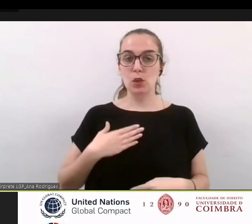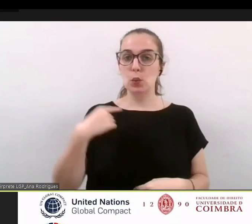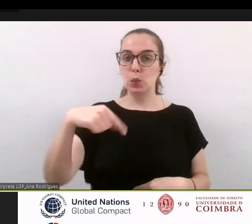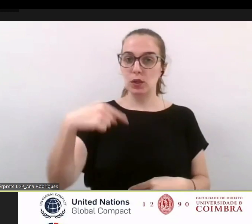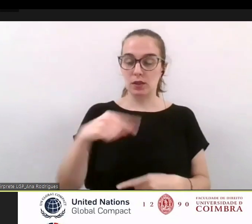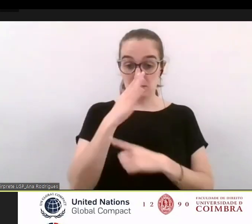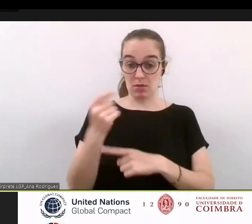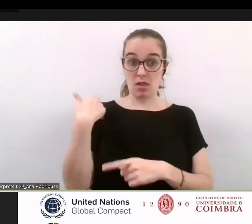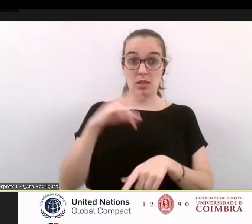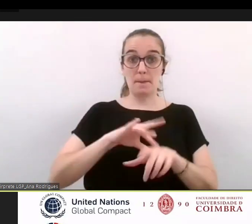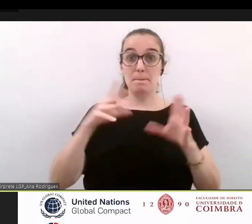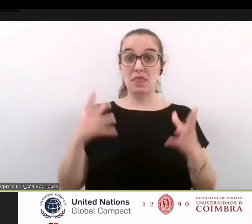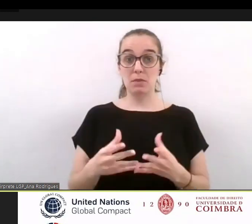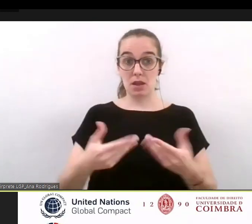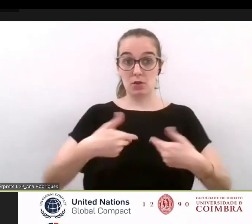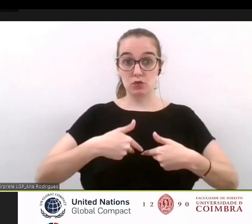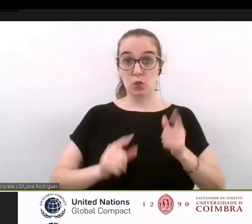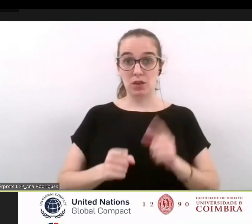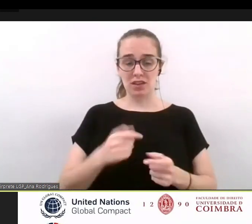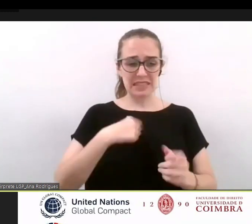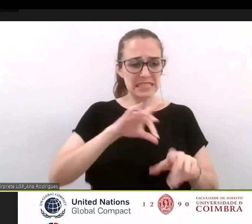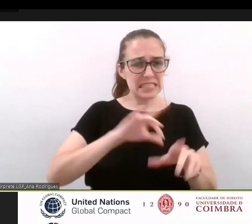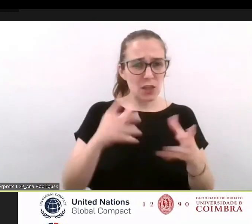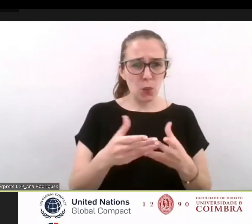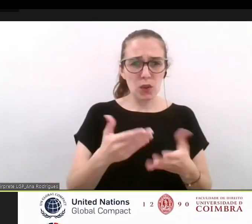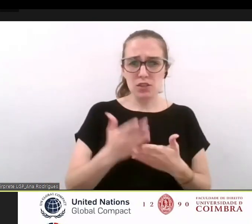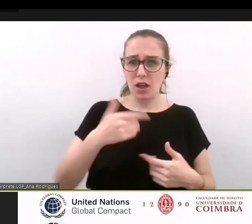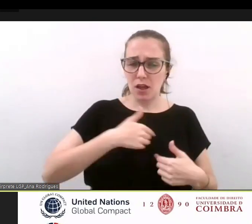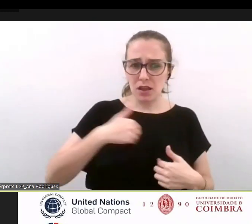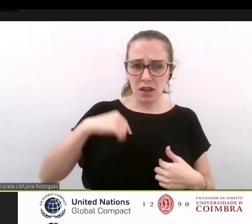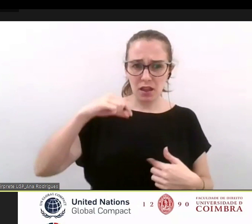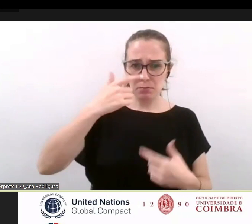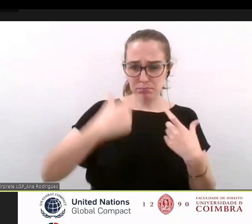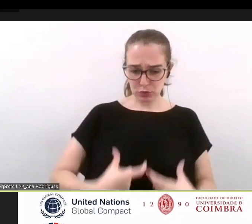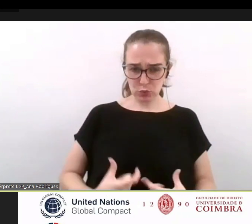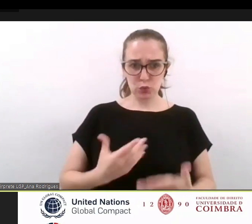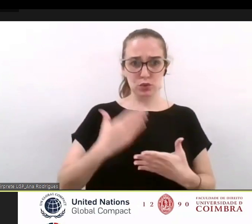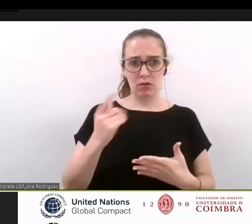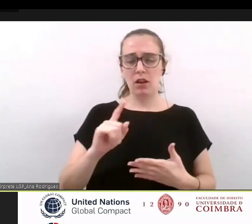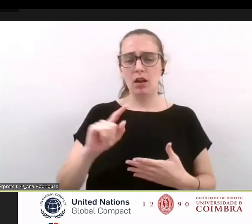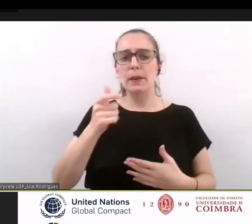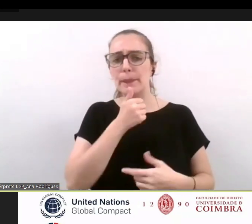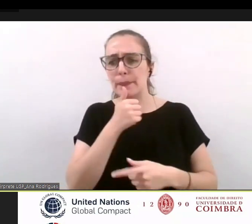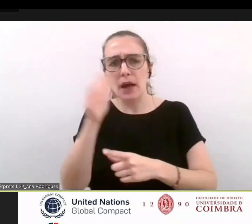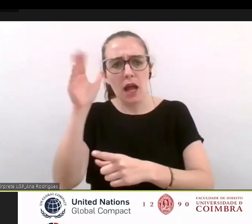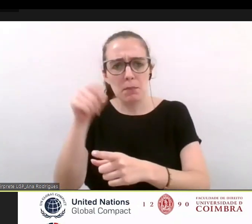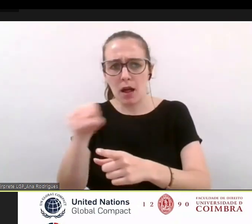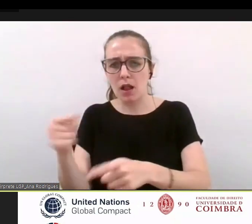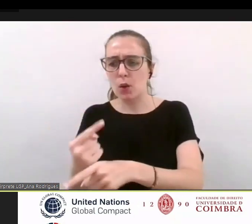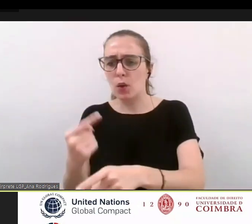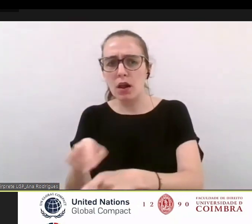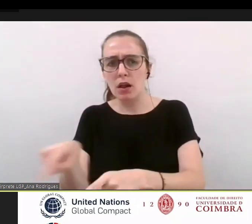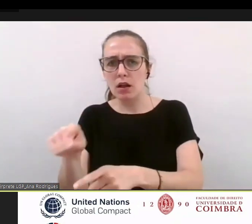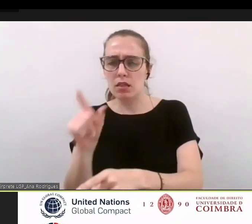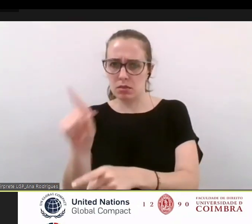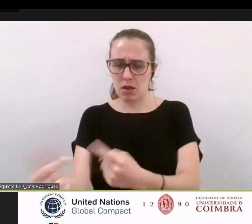com a pandemia, que a saúde ambiental e a saúde dos seres não humanos, dos seres vivos não humanos, está muito relacionada com a